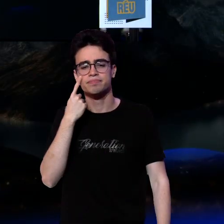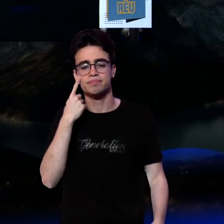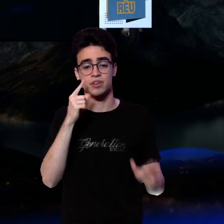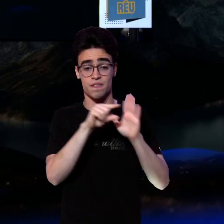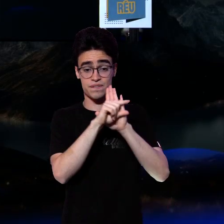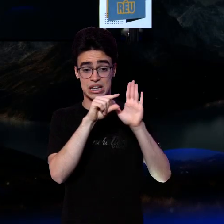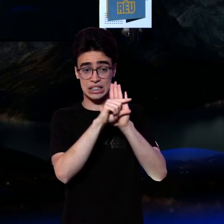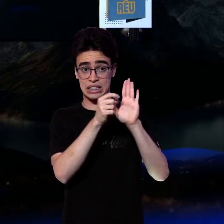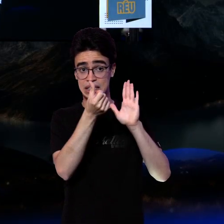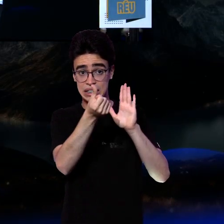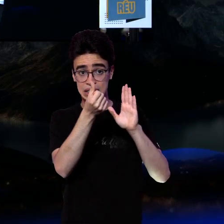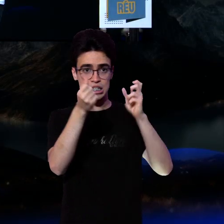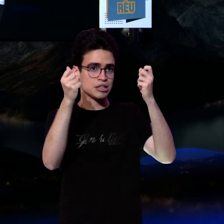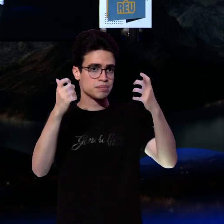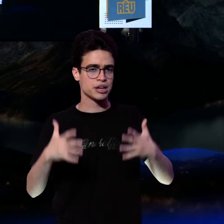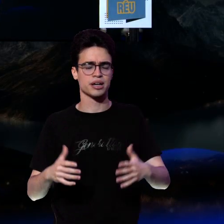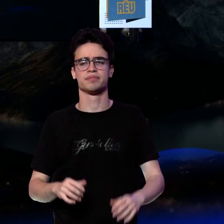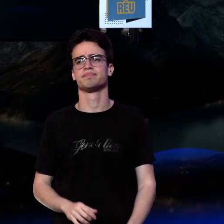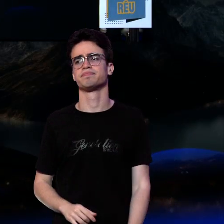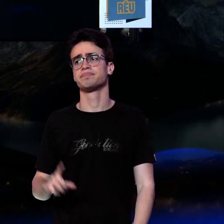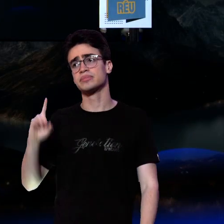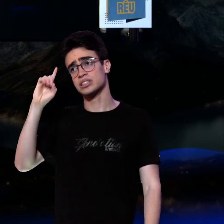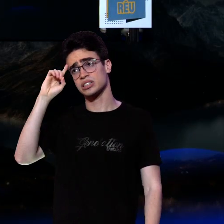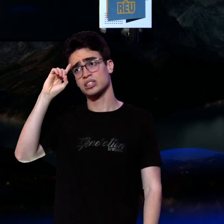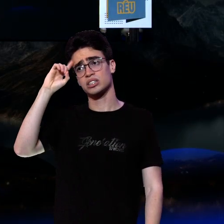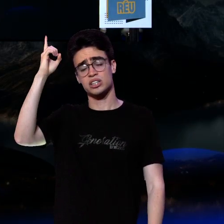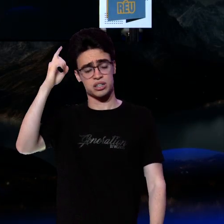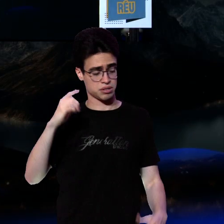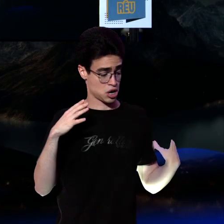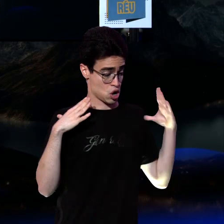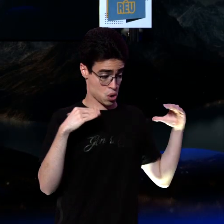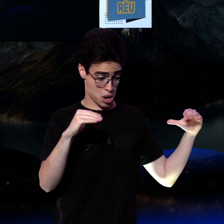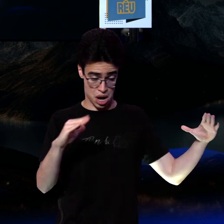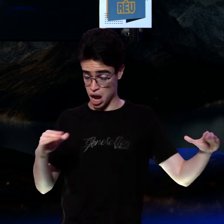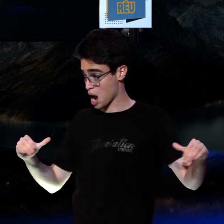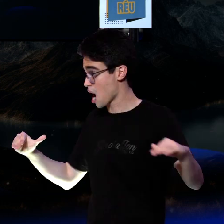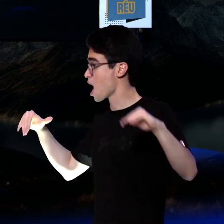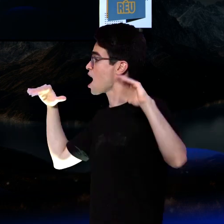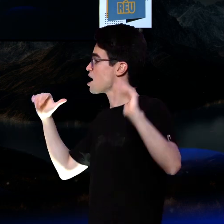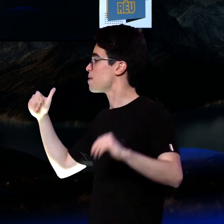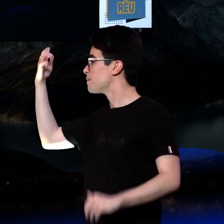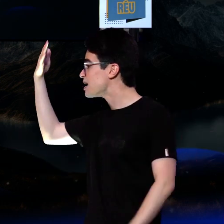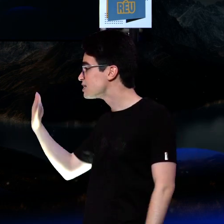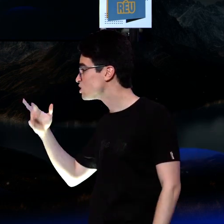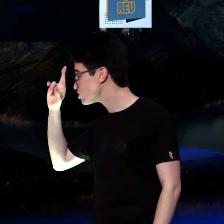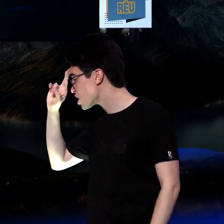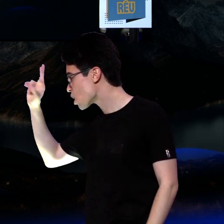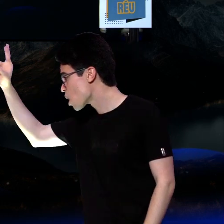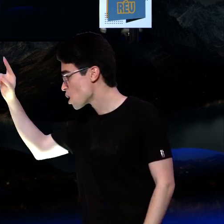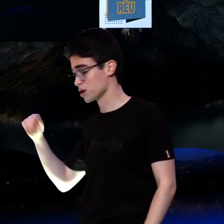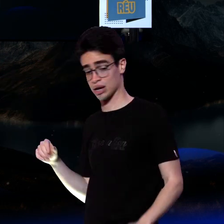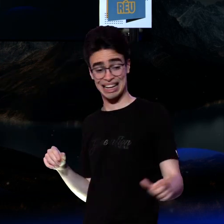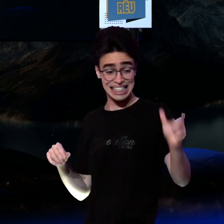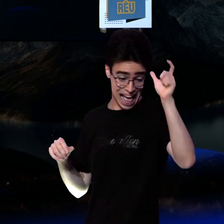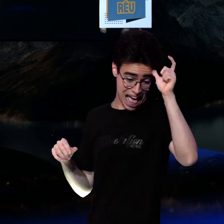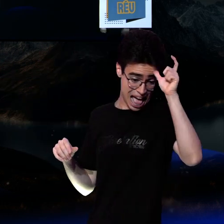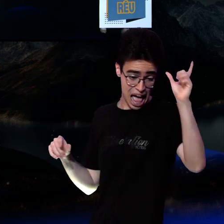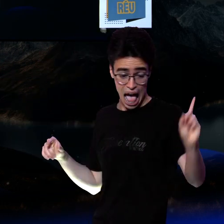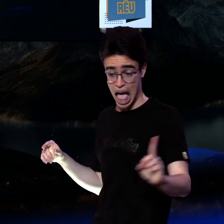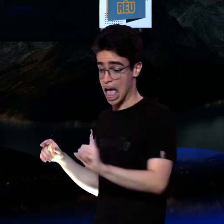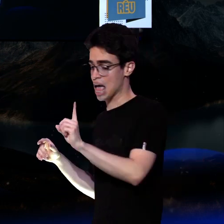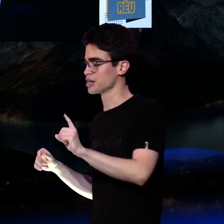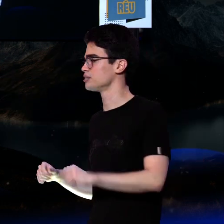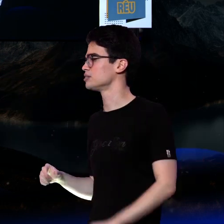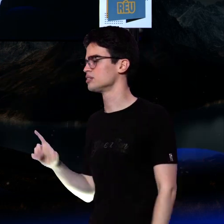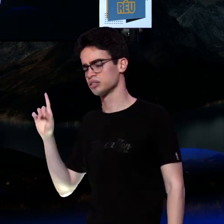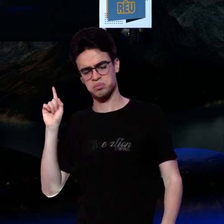dia, os anjos vieram apresentar-se ao Senhor, e Satanás também veio entre eles. O Senhor perguntou a